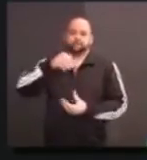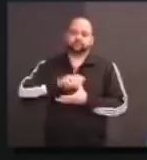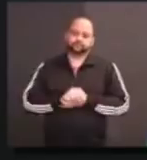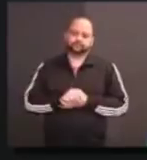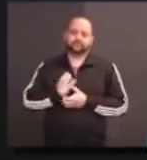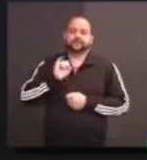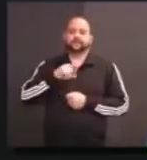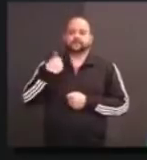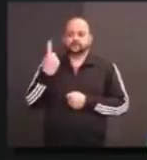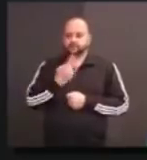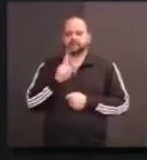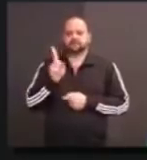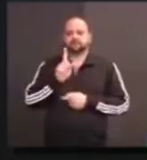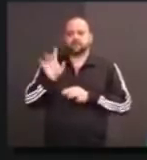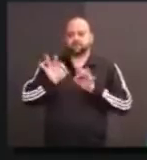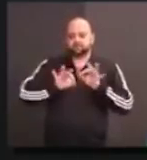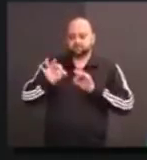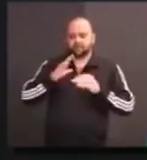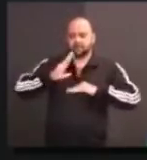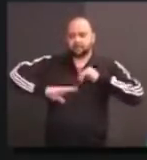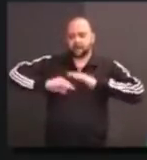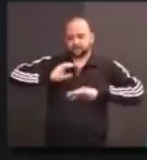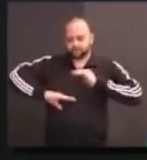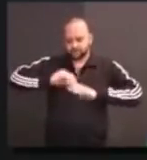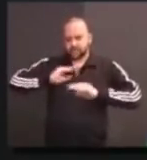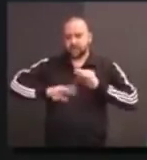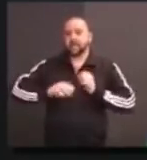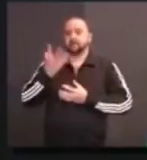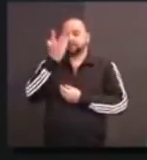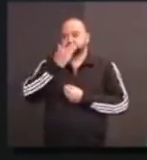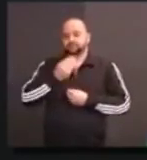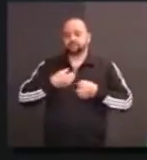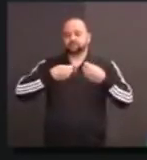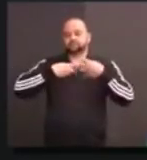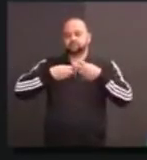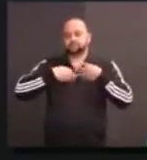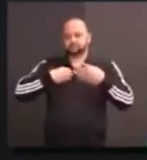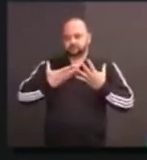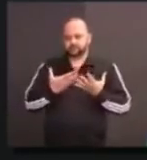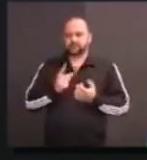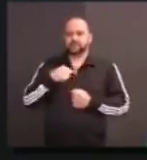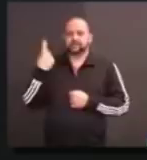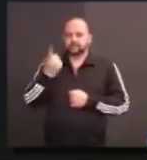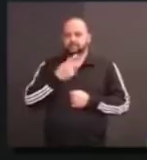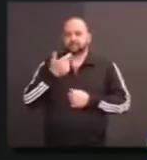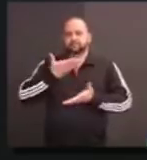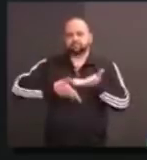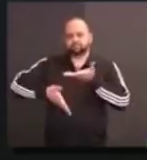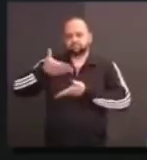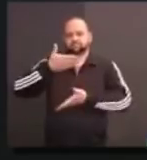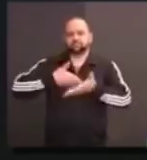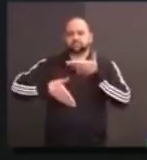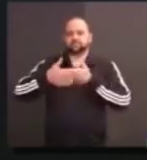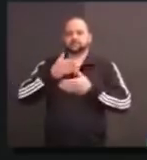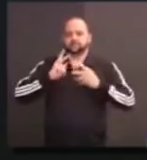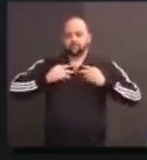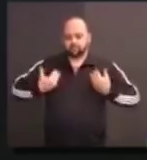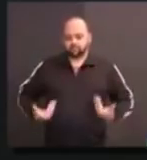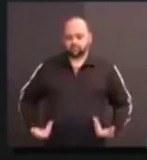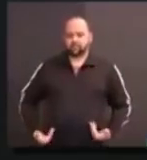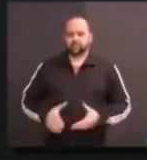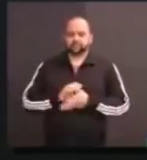Se nós não aplicarmos o que o Espiritismo nos ensina na nossa transformação moral,